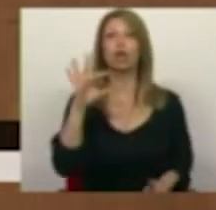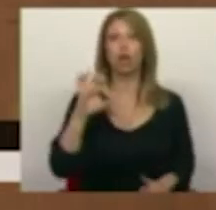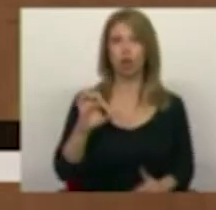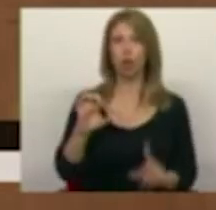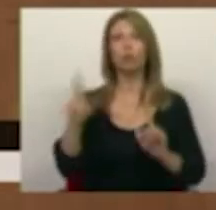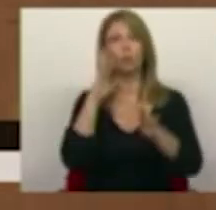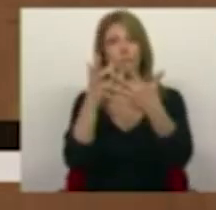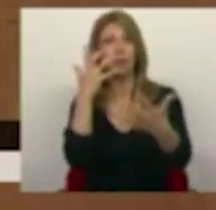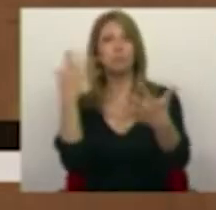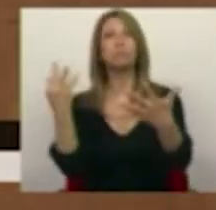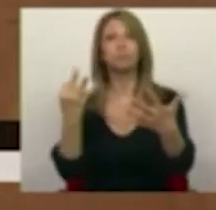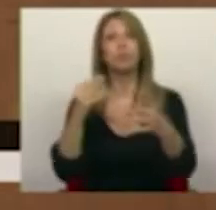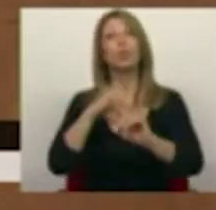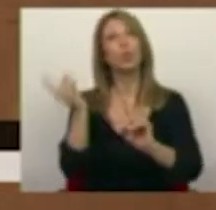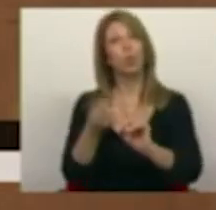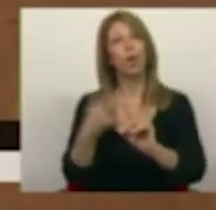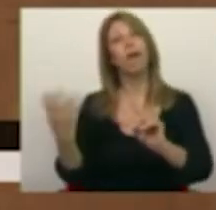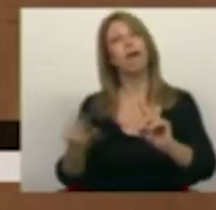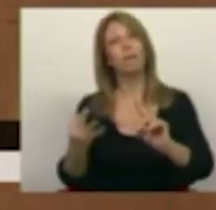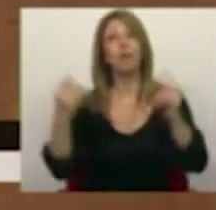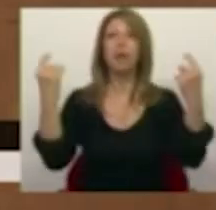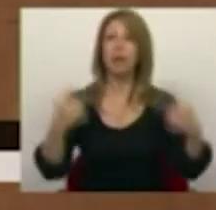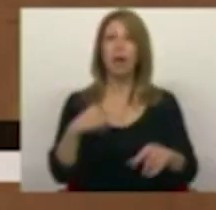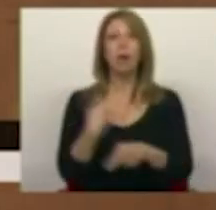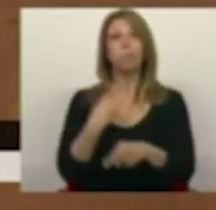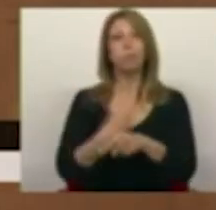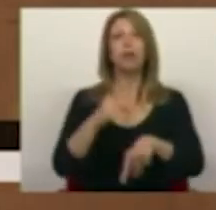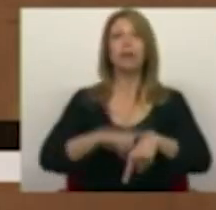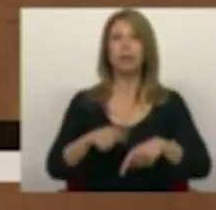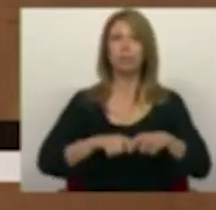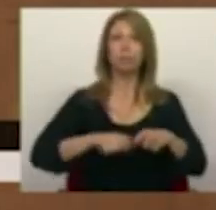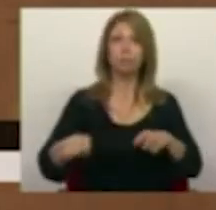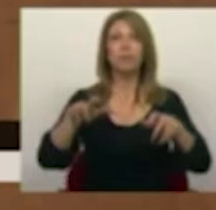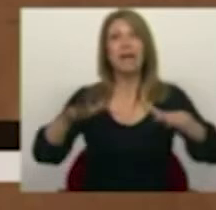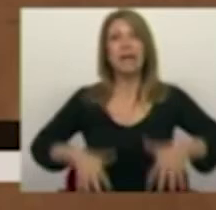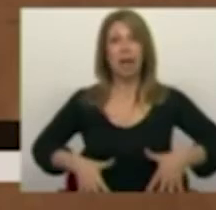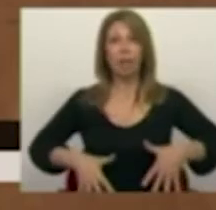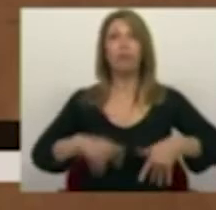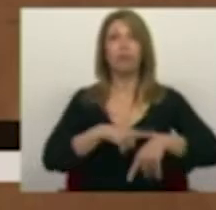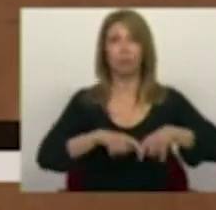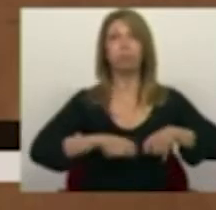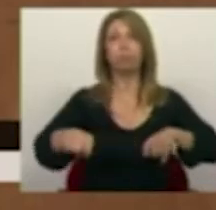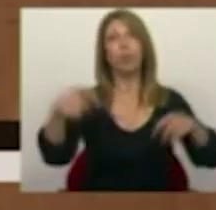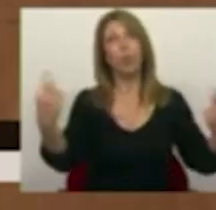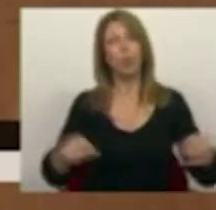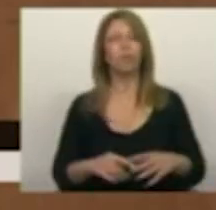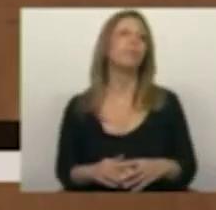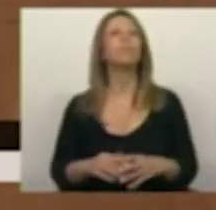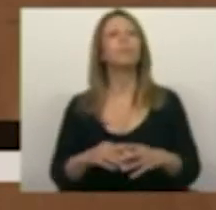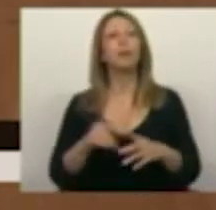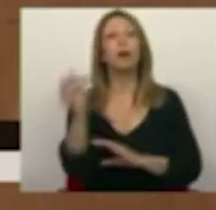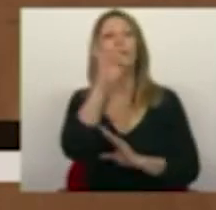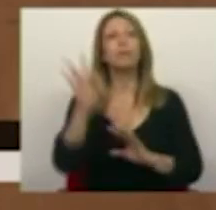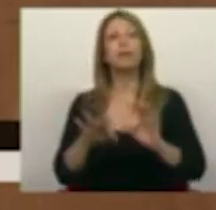particularmente significativo num ano em que tivemos ainda um período de greve prolongado. A percentagem de